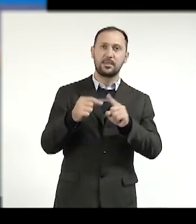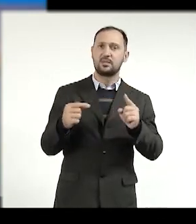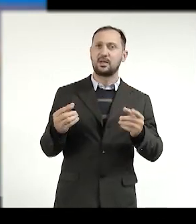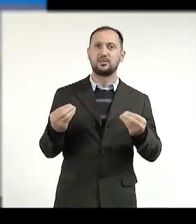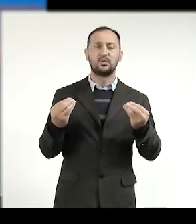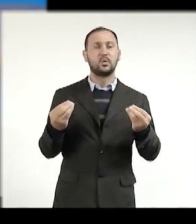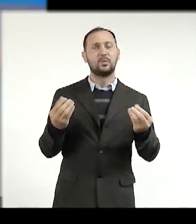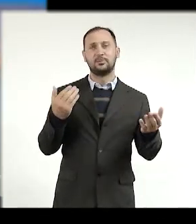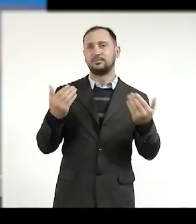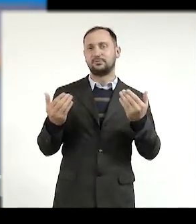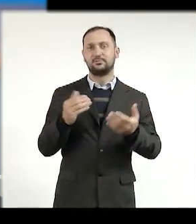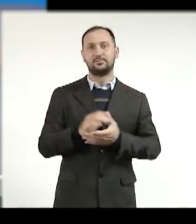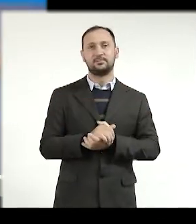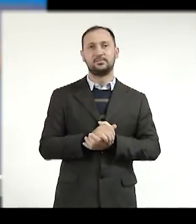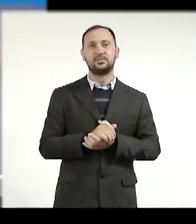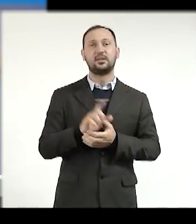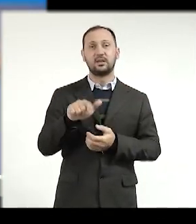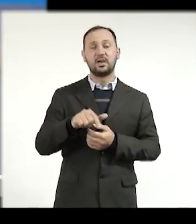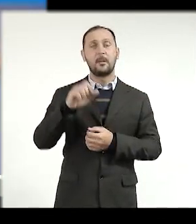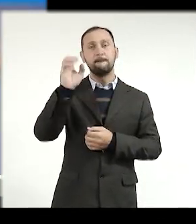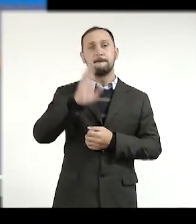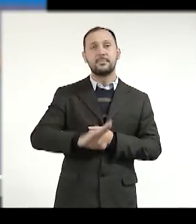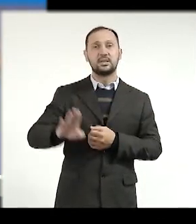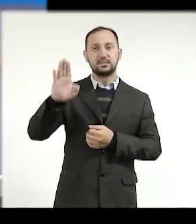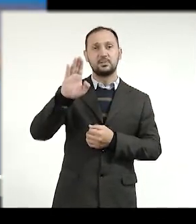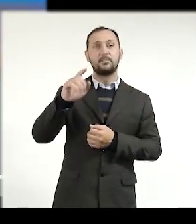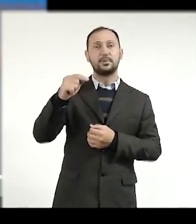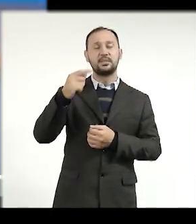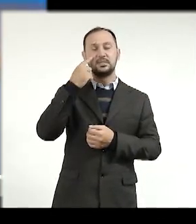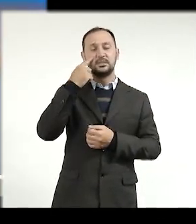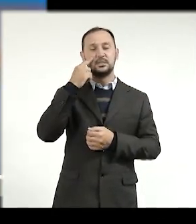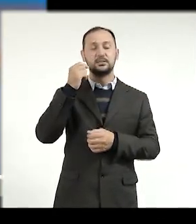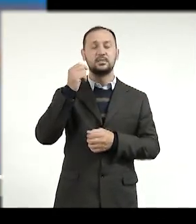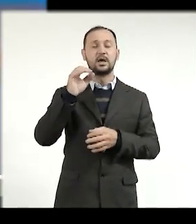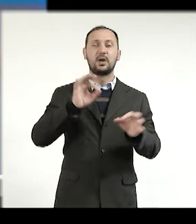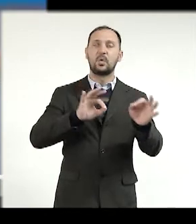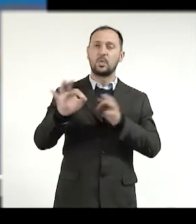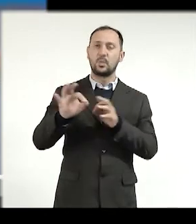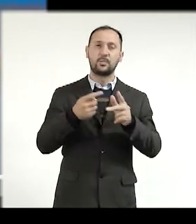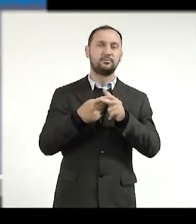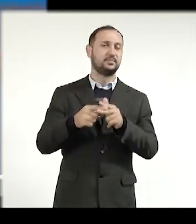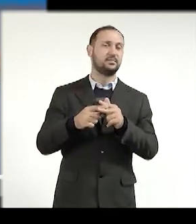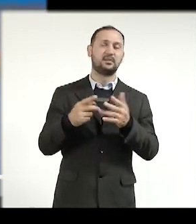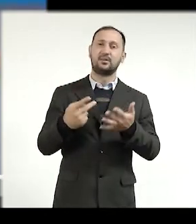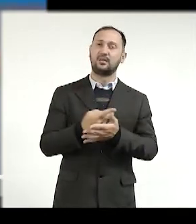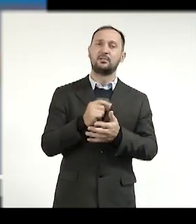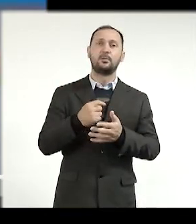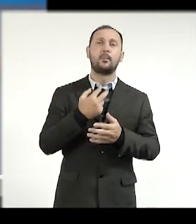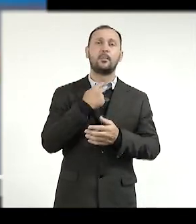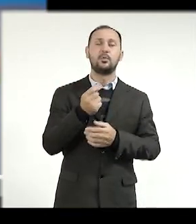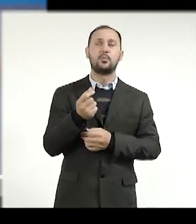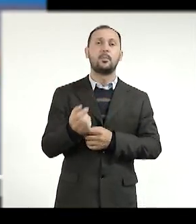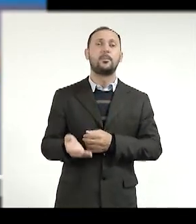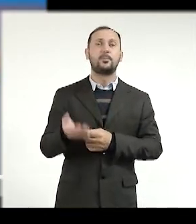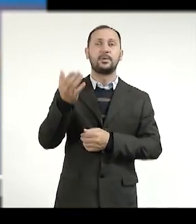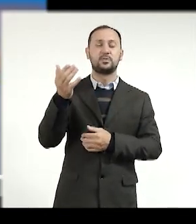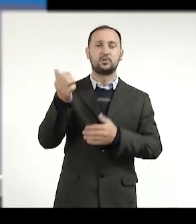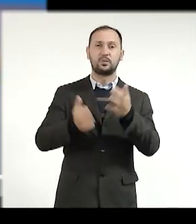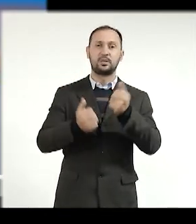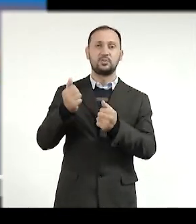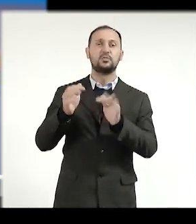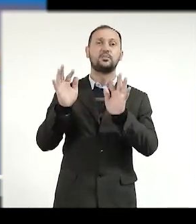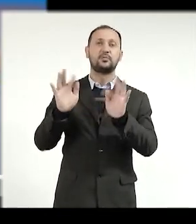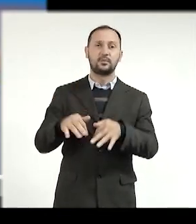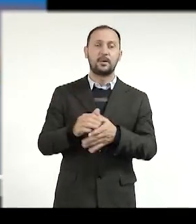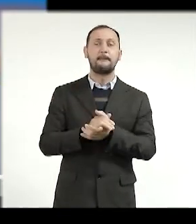água. Então é isso que o Brasil precisa corrigir e não aumentar o preço do leite